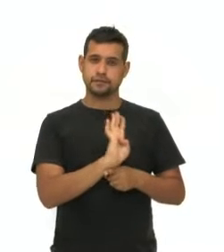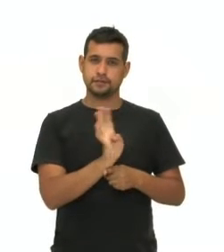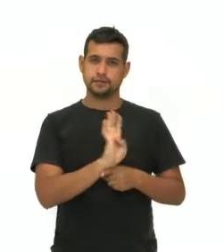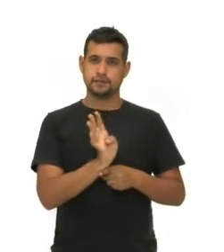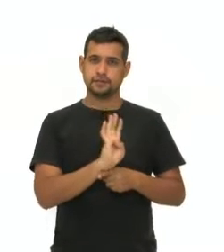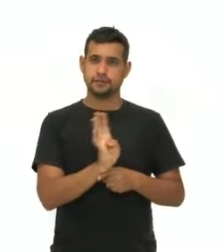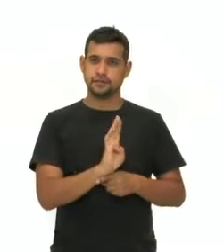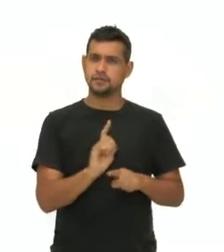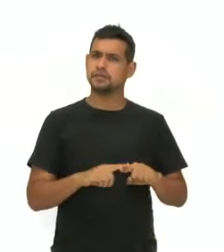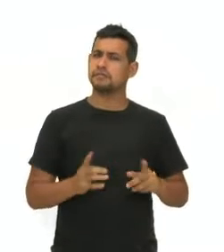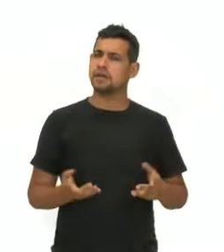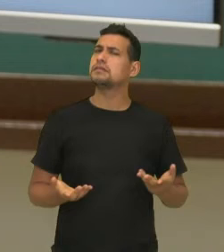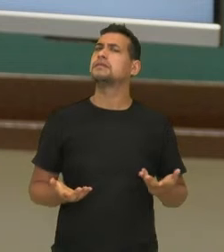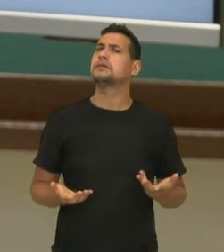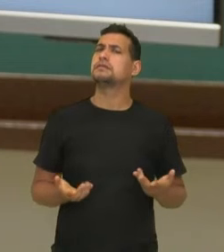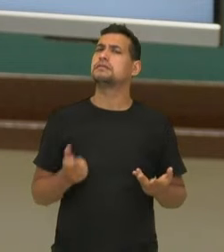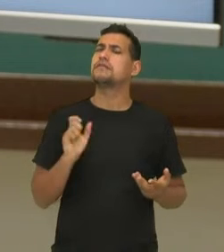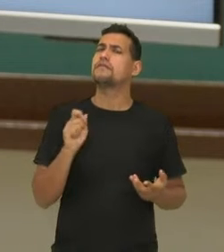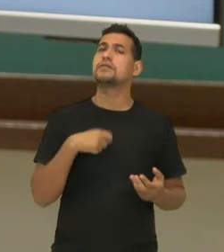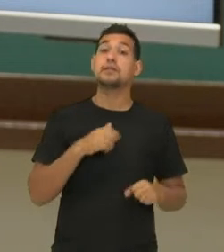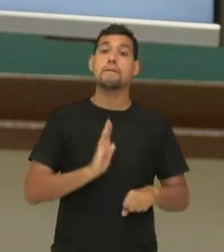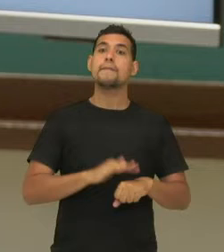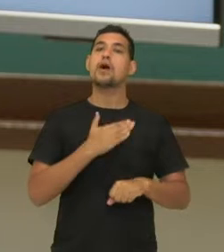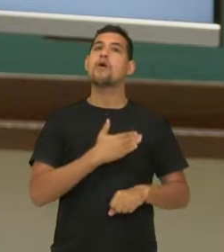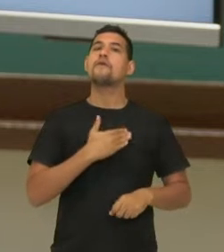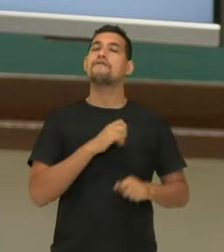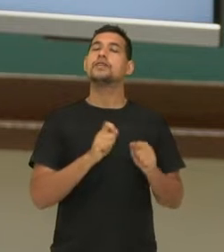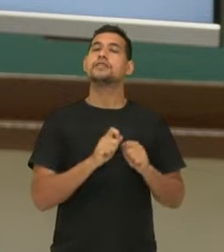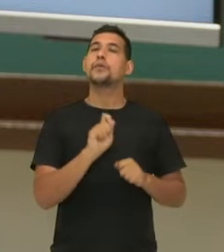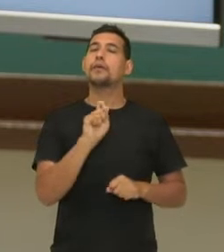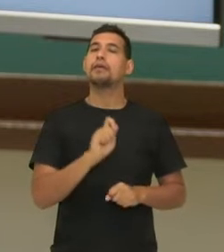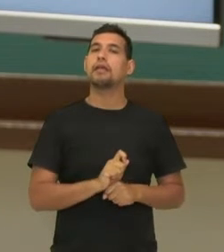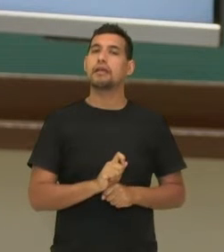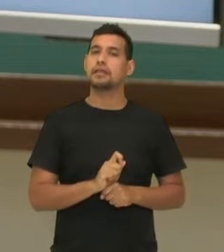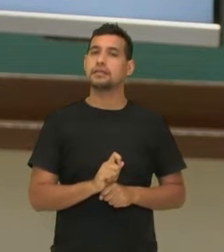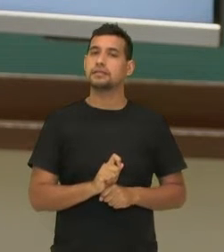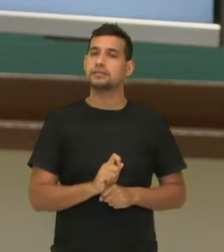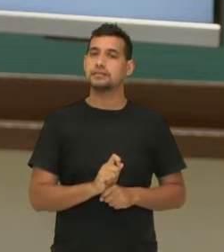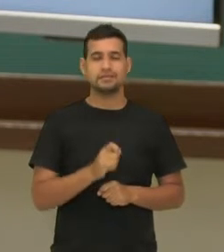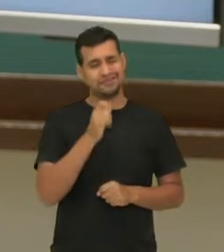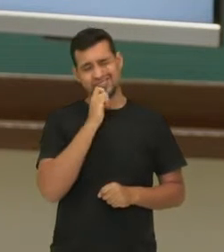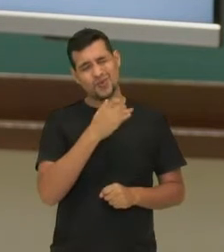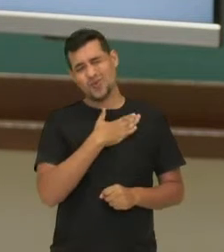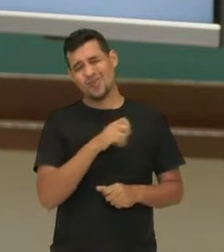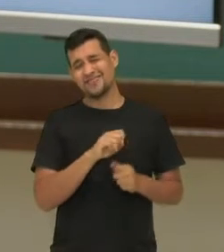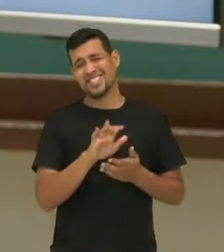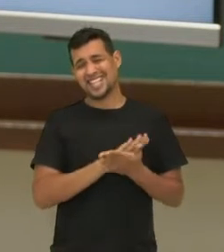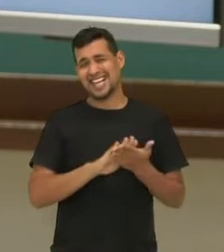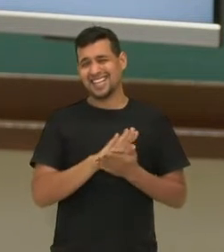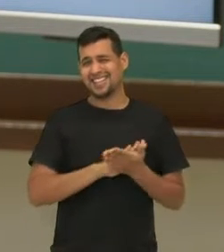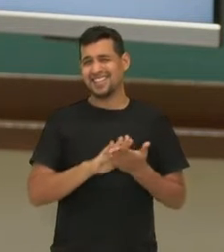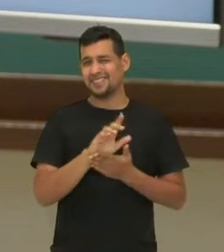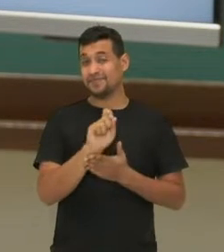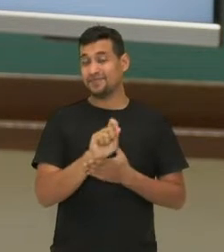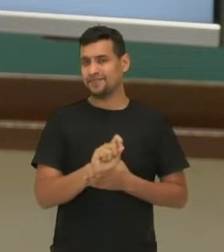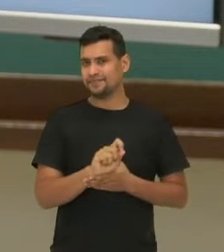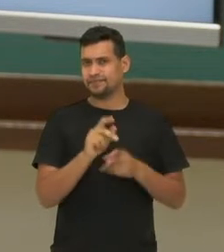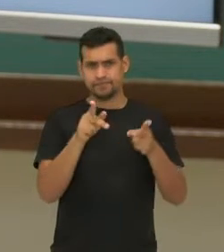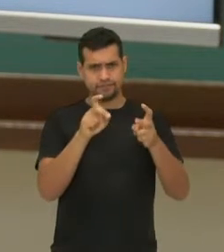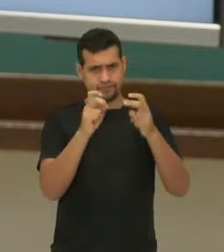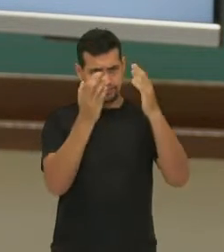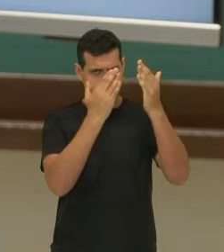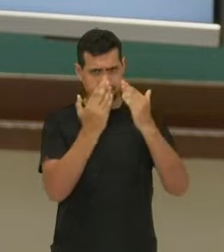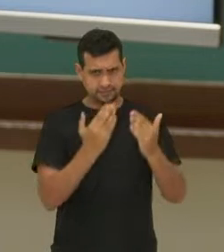aí pessoal que que vocês mais gostam de fazer ou não gostam de nada vai